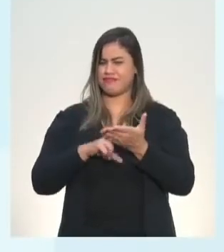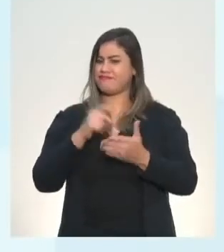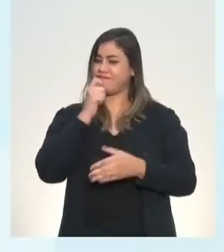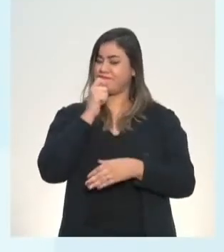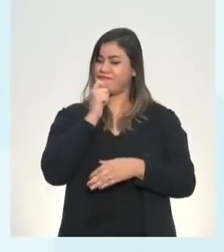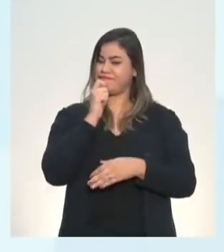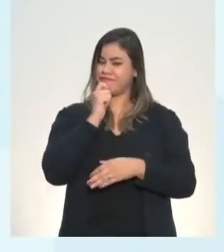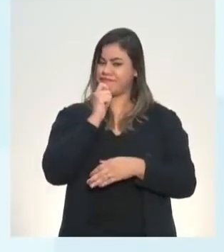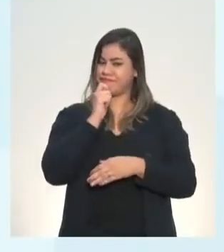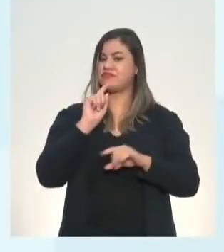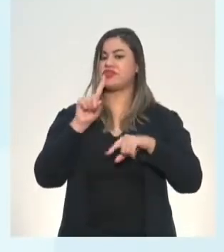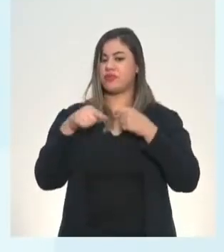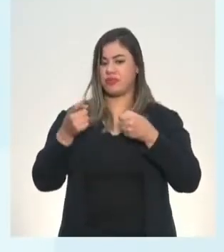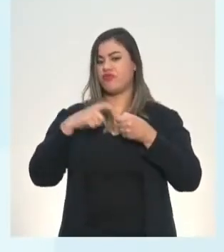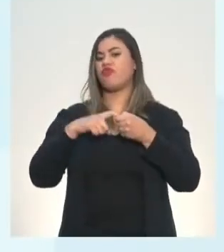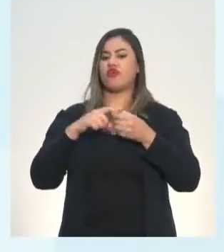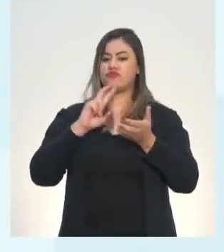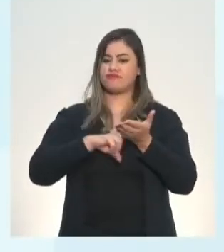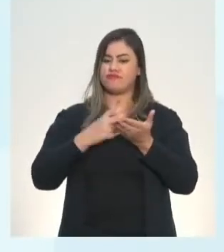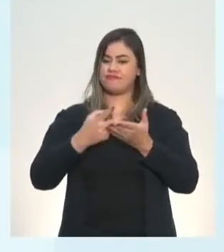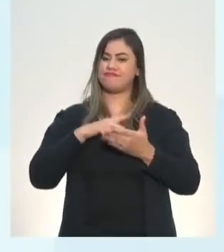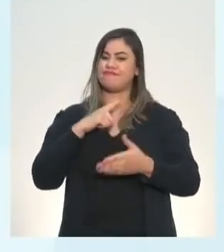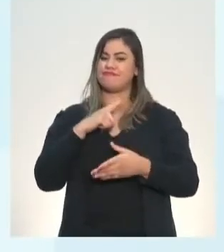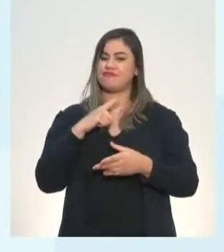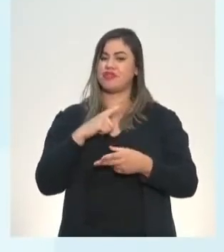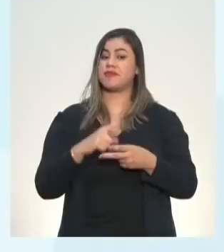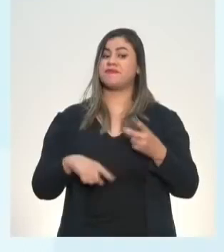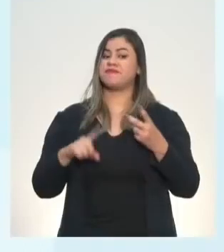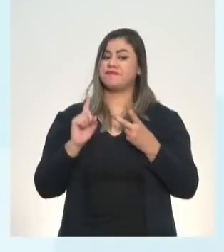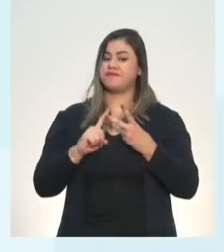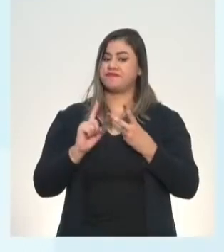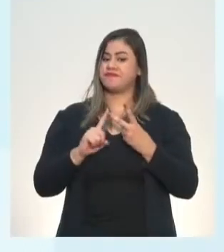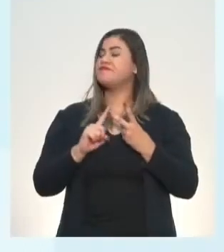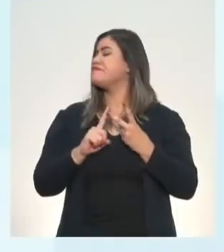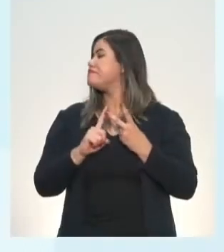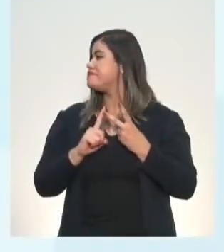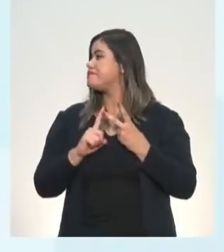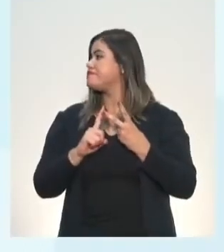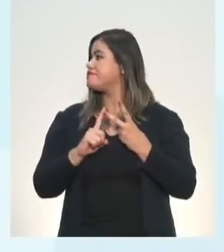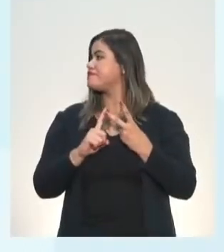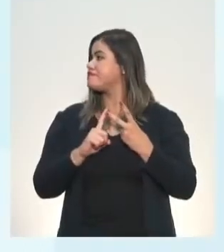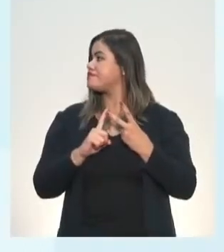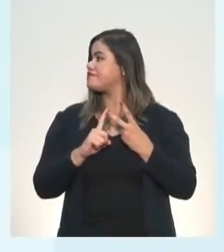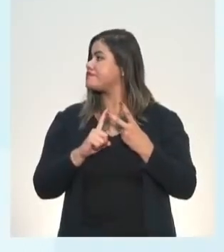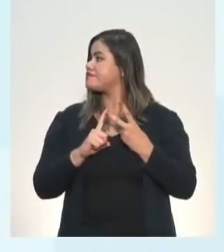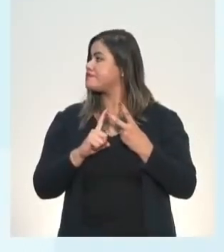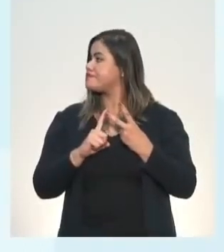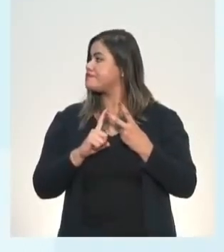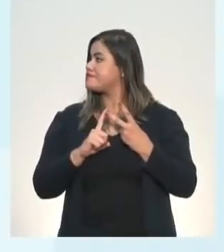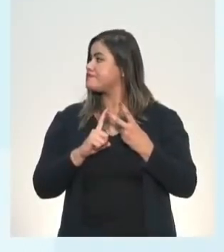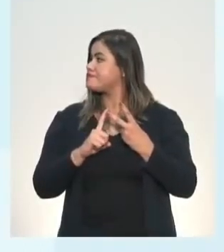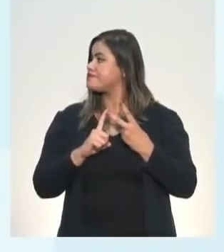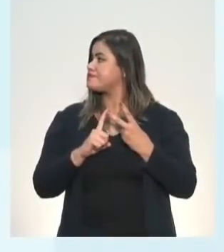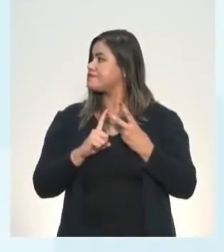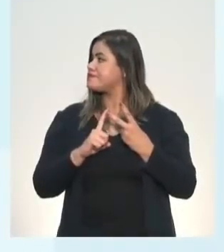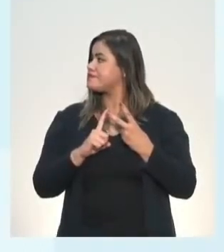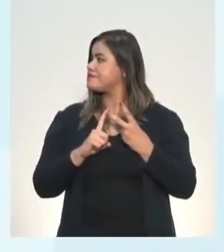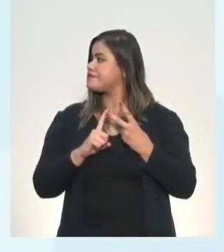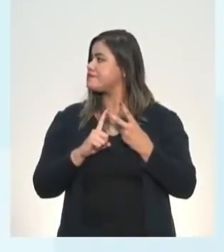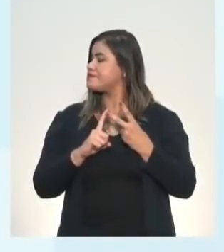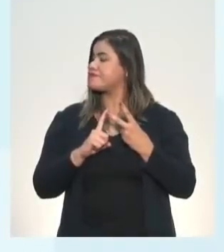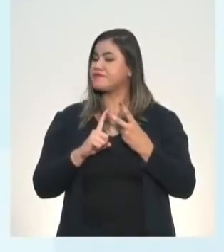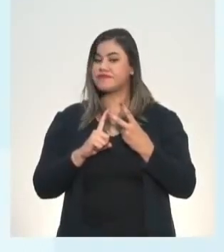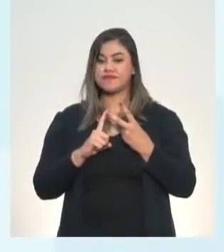traduzir, João. Depois a gente, na Good. volta, a gente traduz. E a segunda é what did he do? E what instruments did he play?